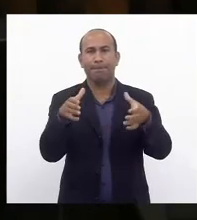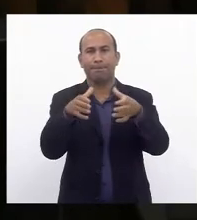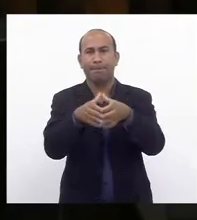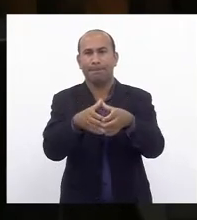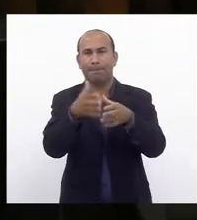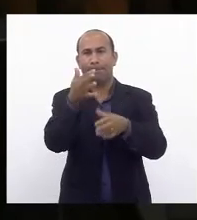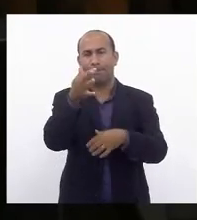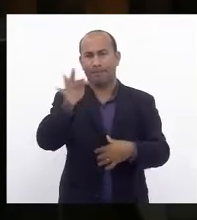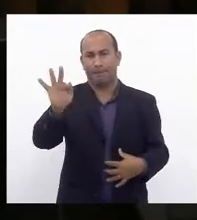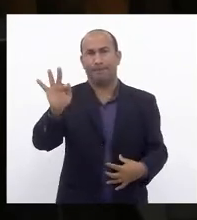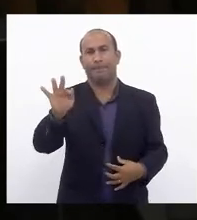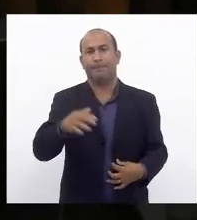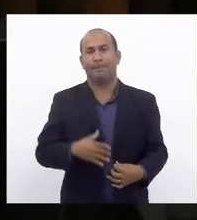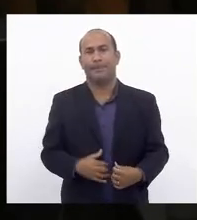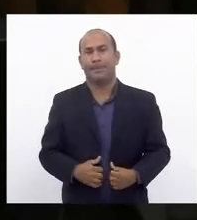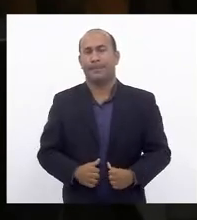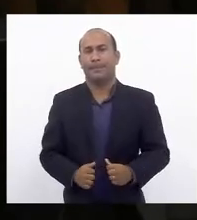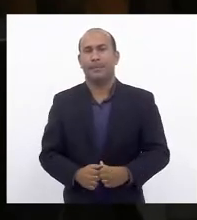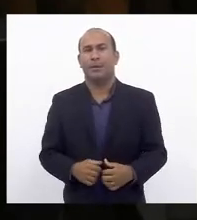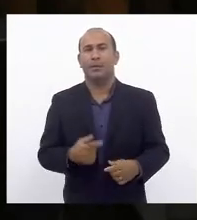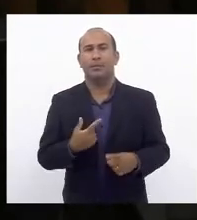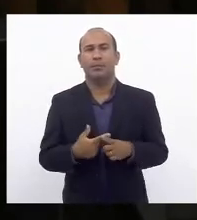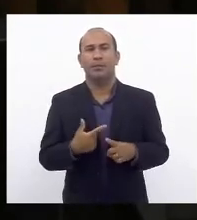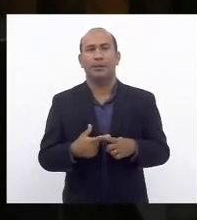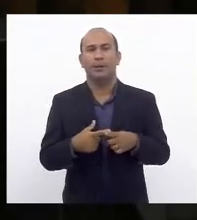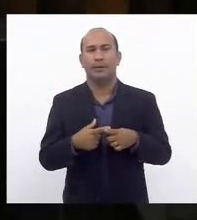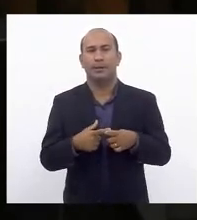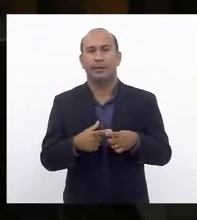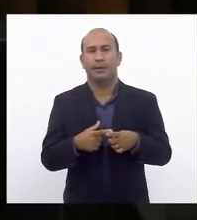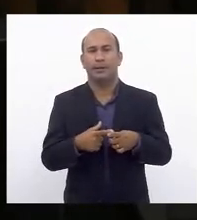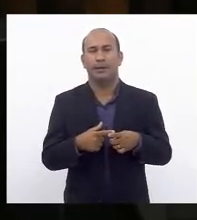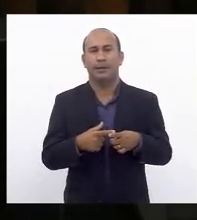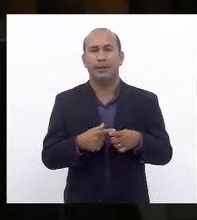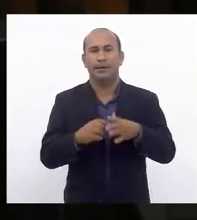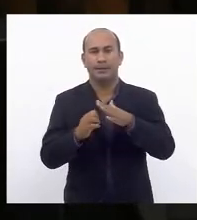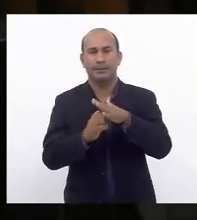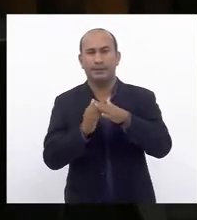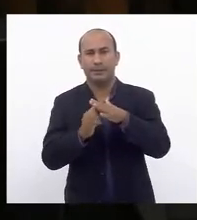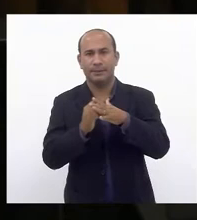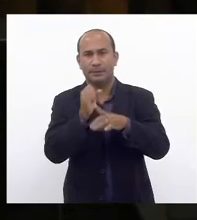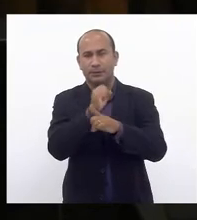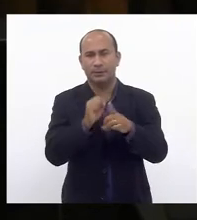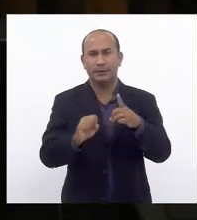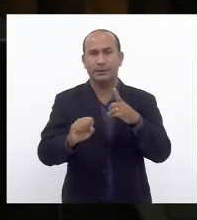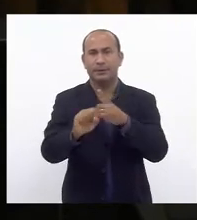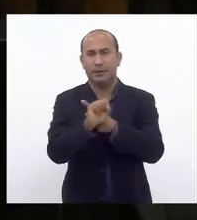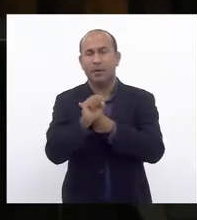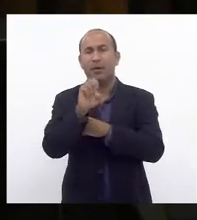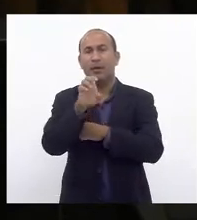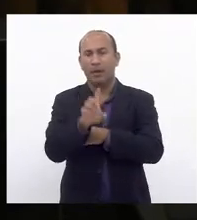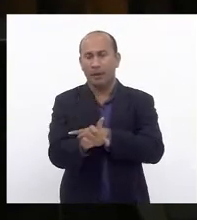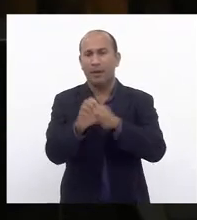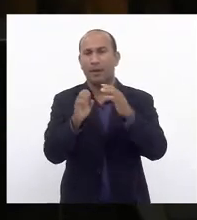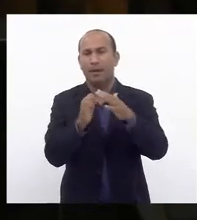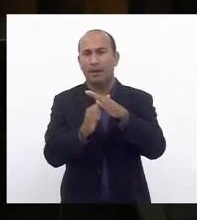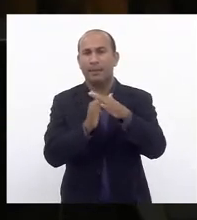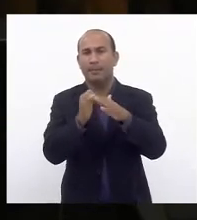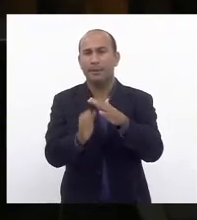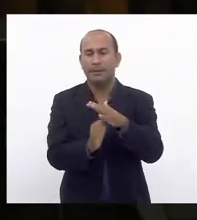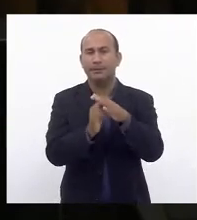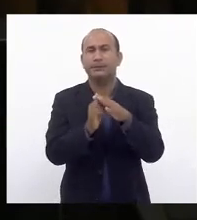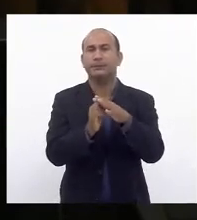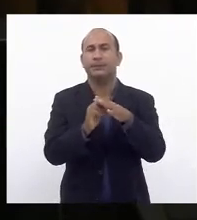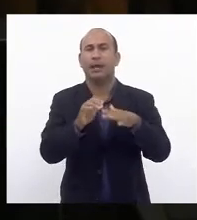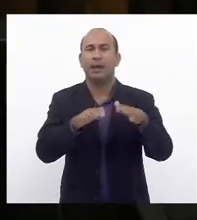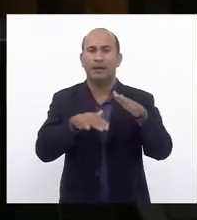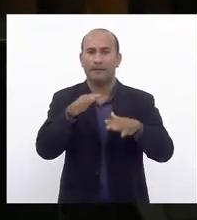da federação. Porque essas organizações sociais são organizações, na sua maioria,